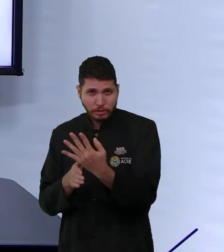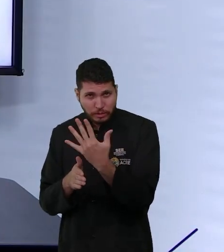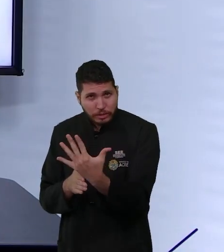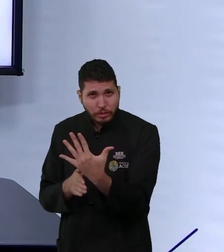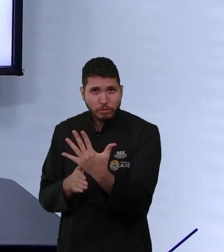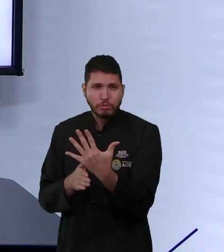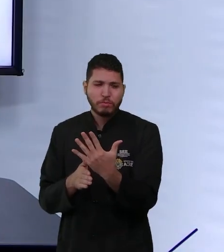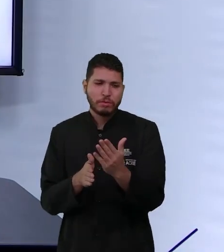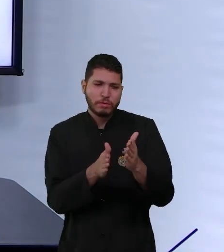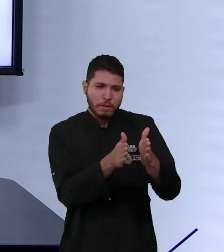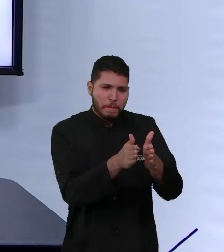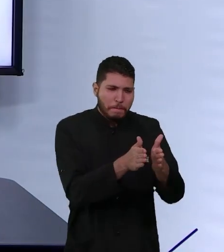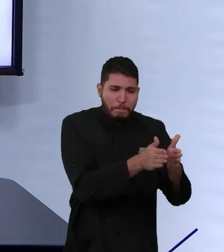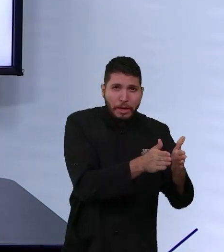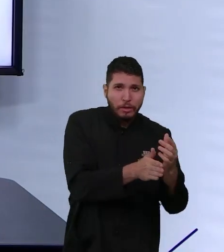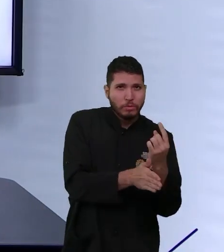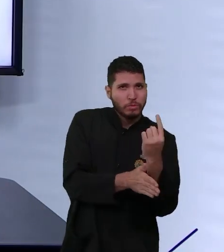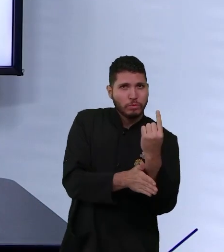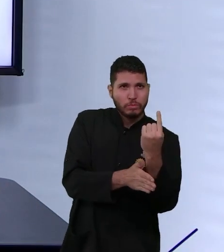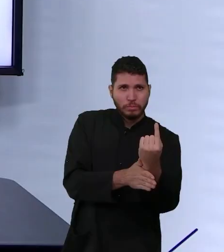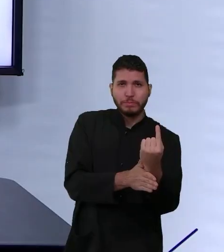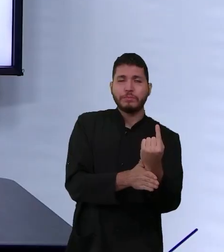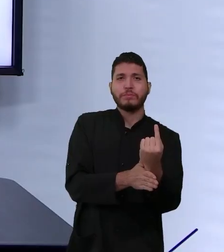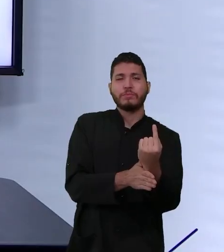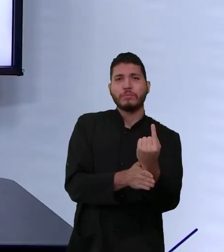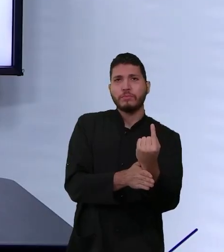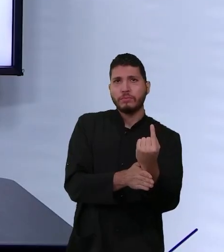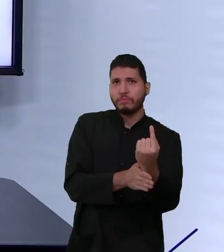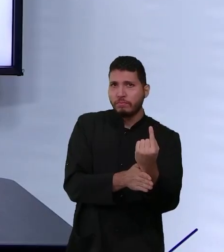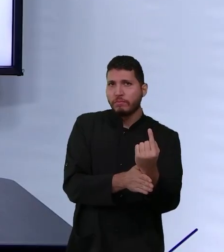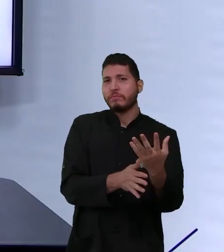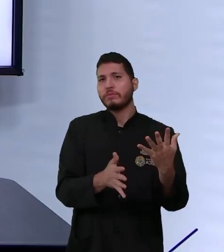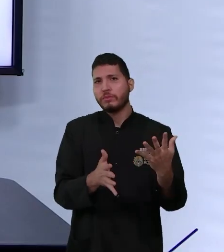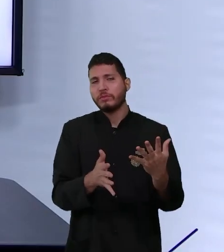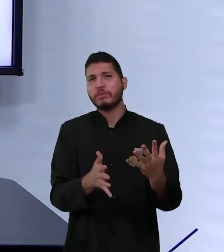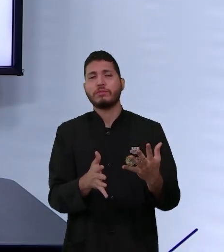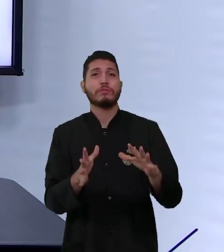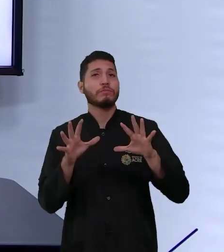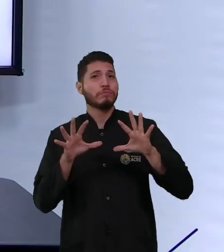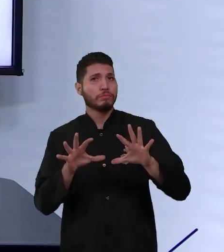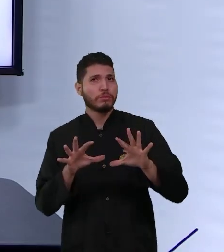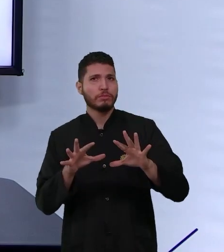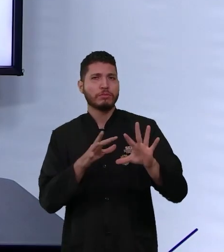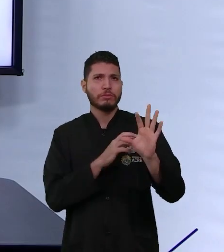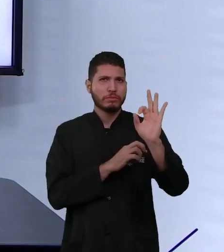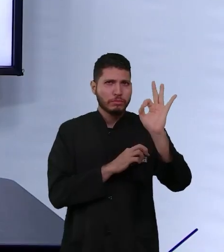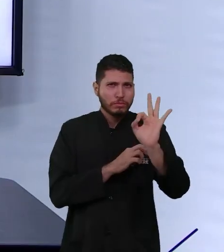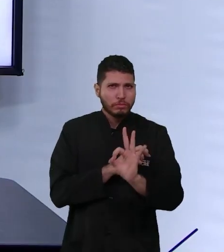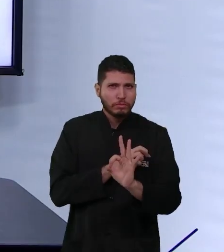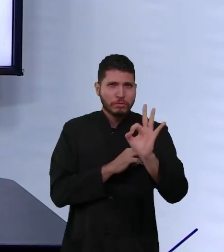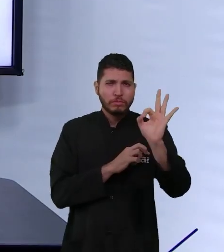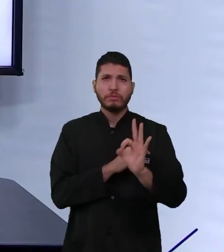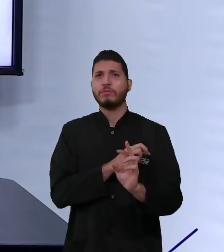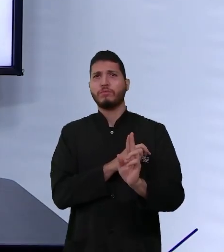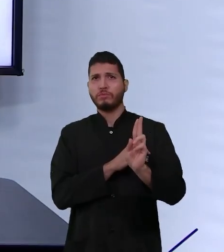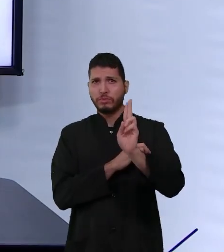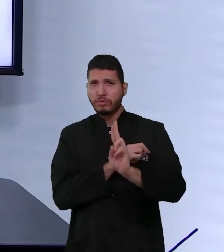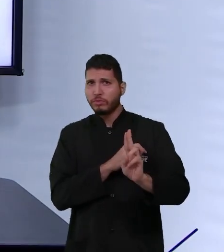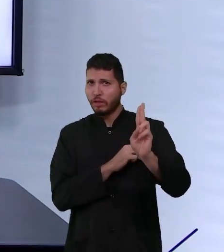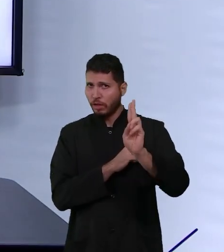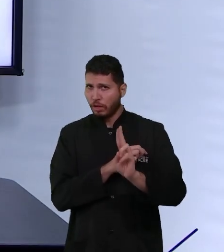1/4 do valor que eu estou me referindo. Então, essas são porcentagens que a gente já tem usualmente ali. Sempre que eu